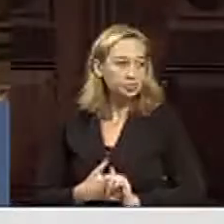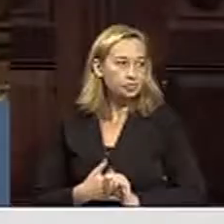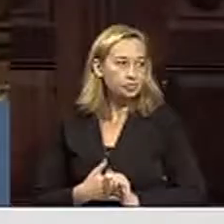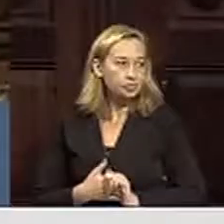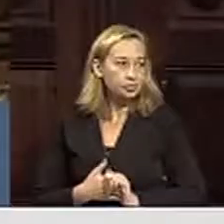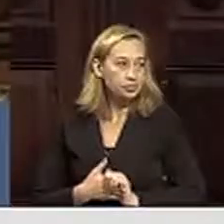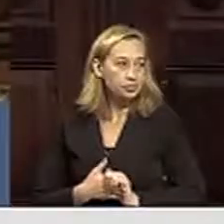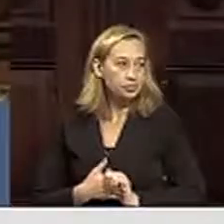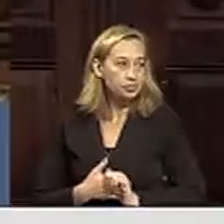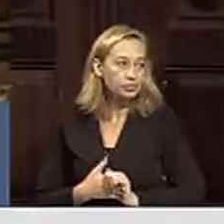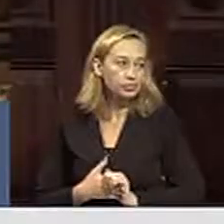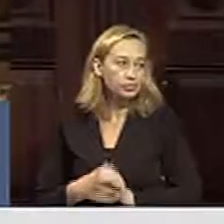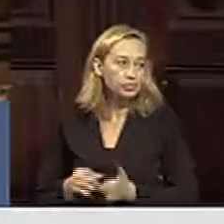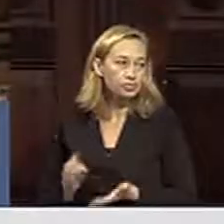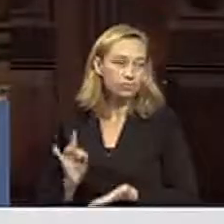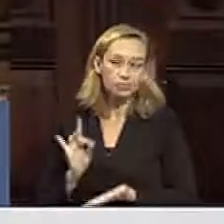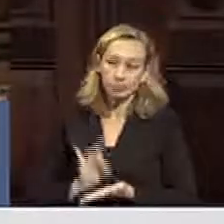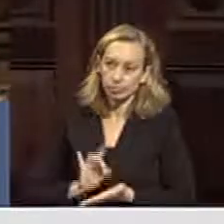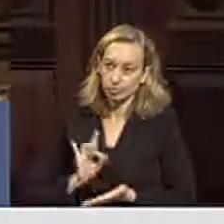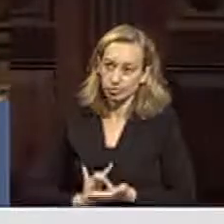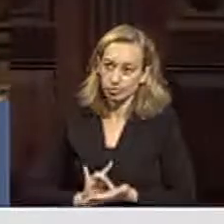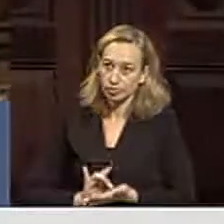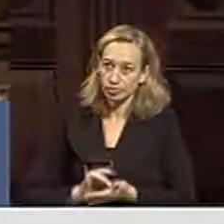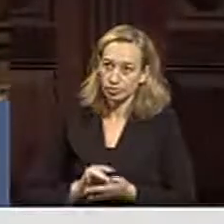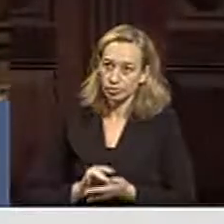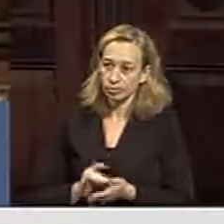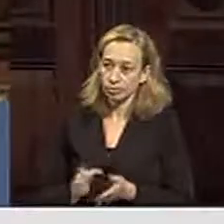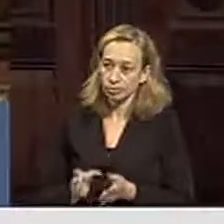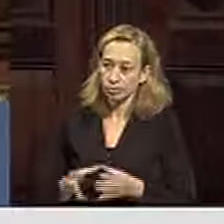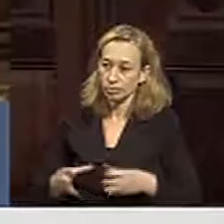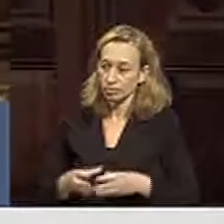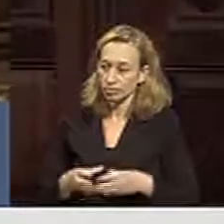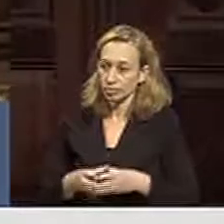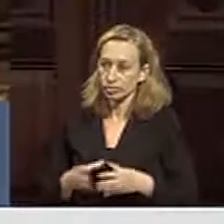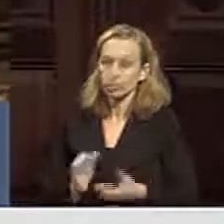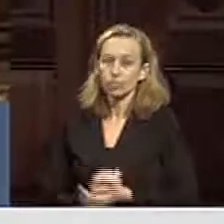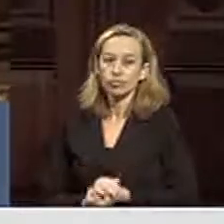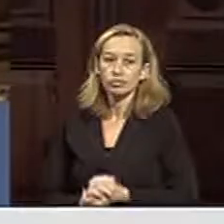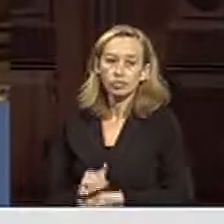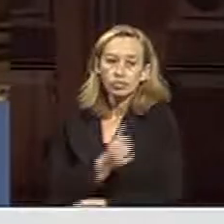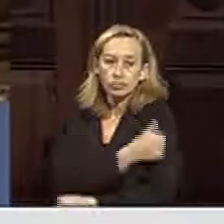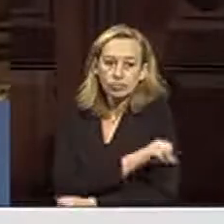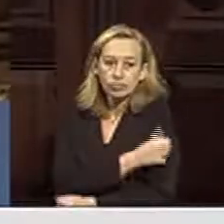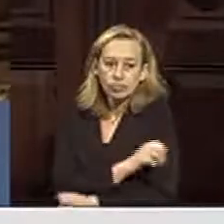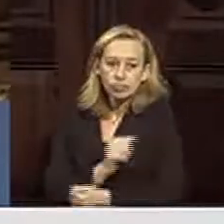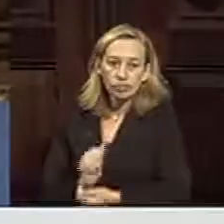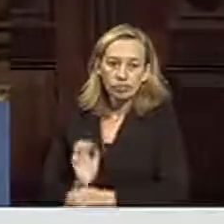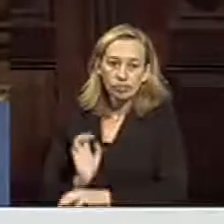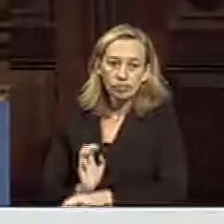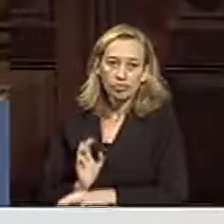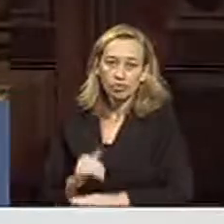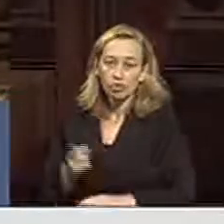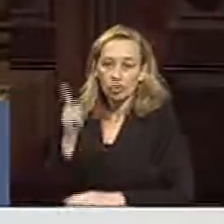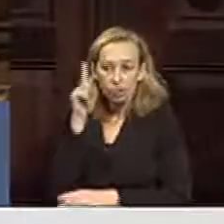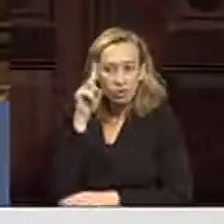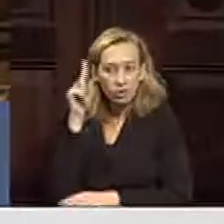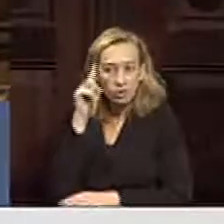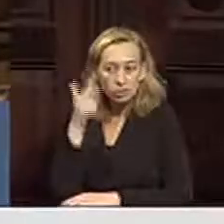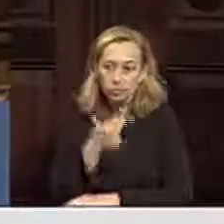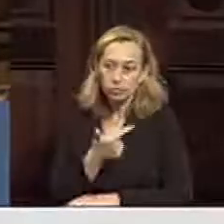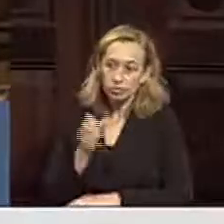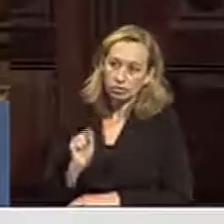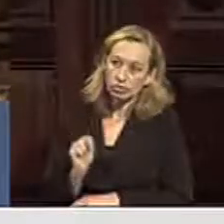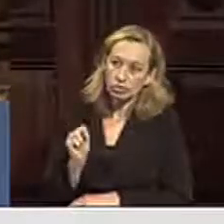da Comissão da Verdade no estado do Rio de Janeiro. Tem como objetivo fazer com que todo dia 28 de